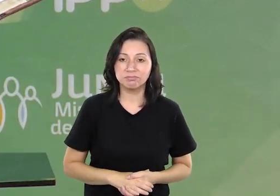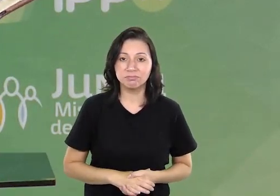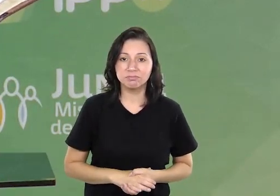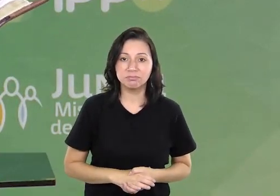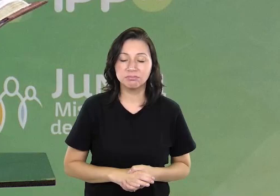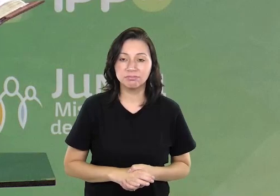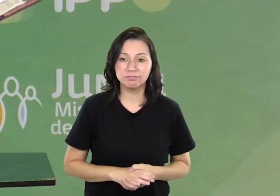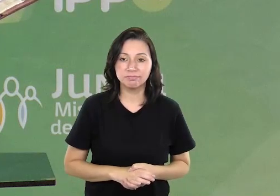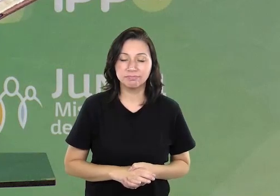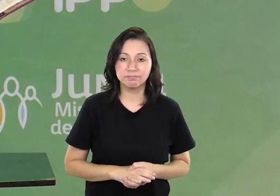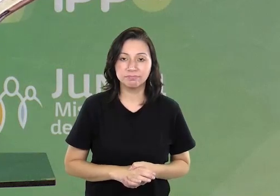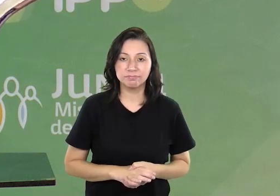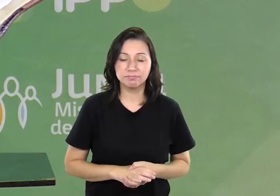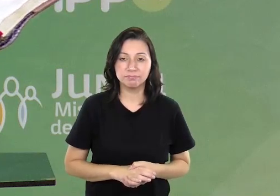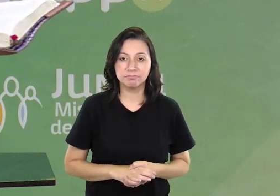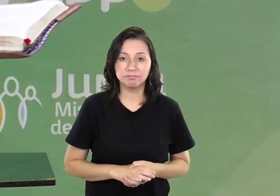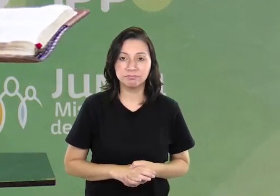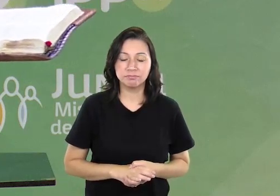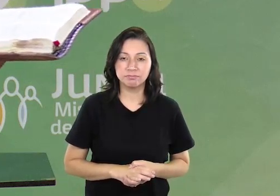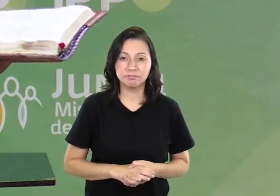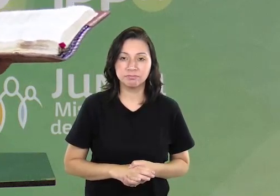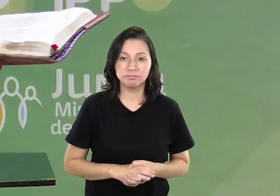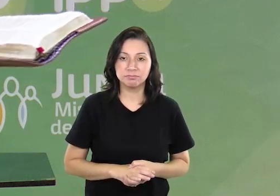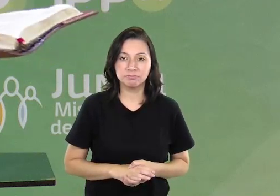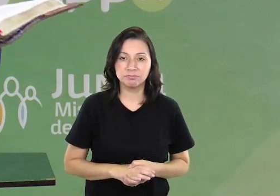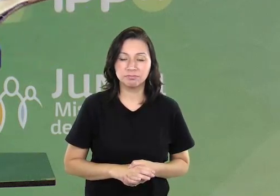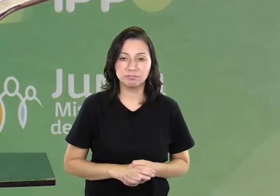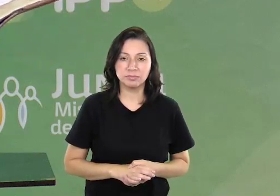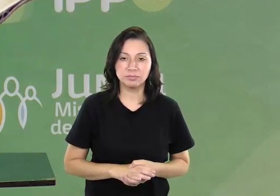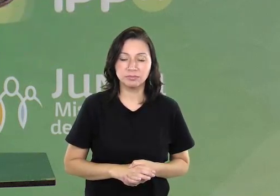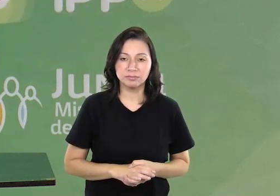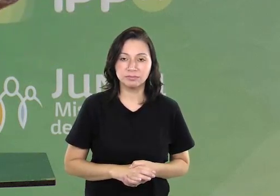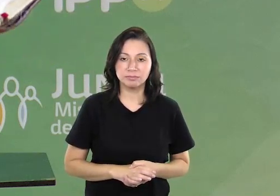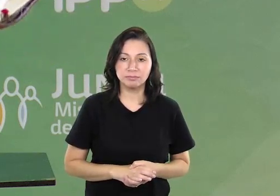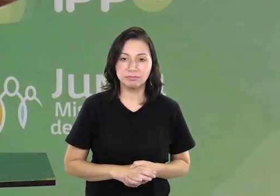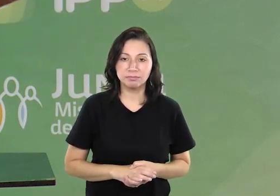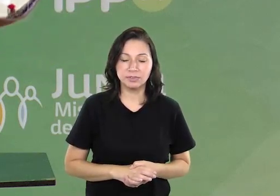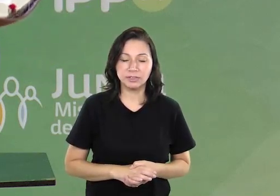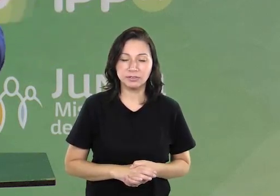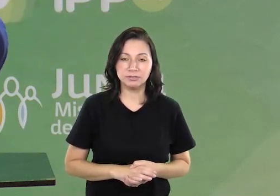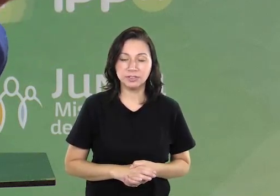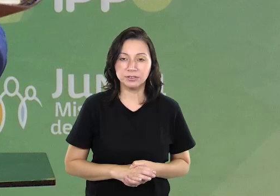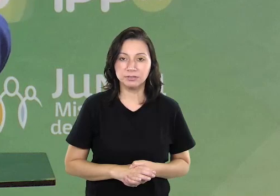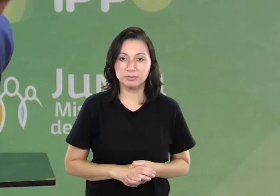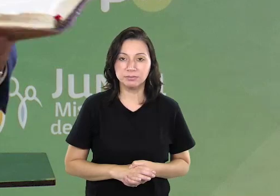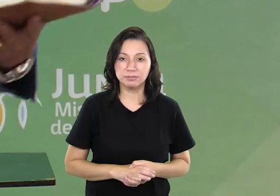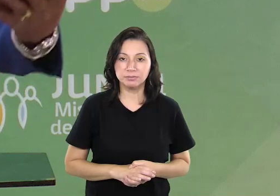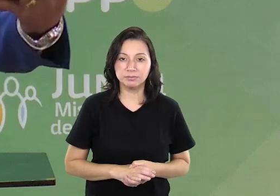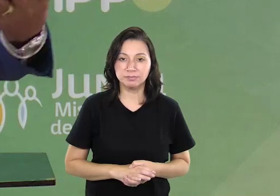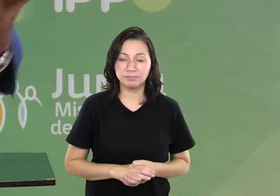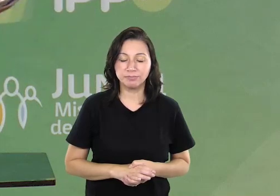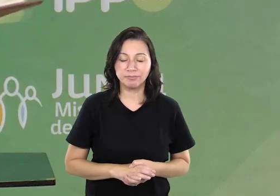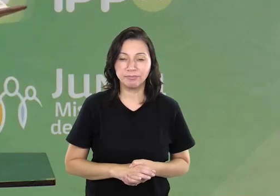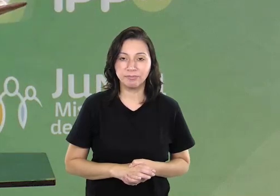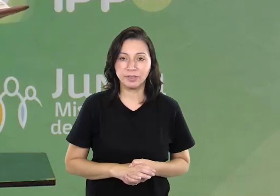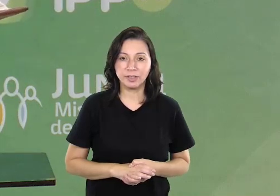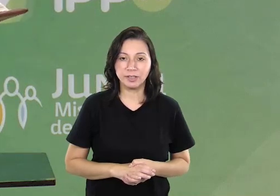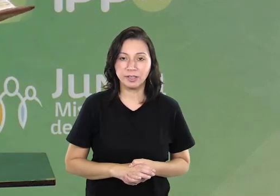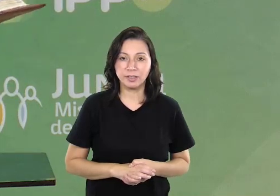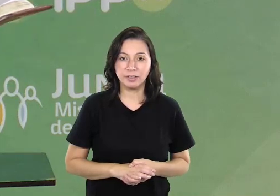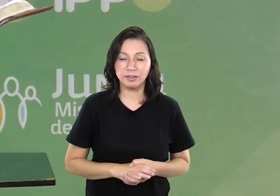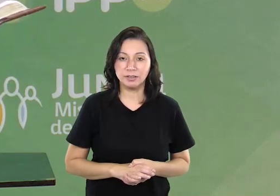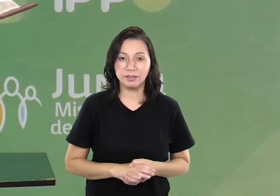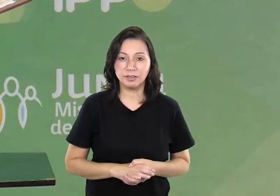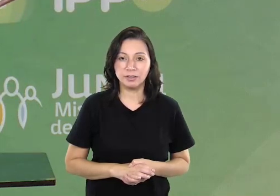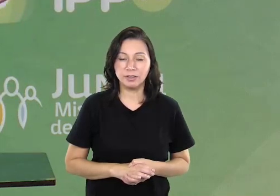só vai ter desilusão Esse é o paradoxo do hedonismo quanto mais você busca o prazer menos você encontra o prazer